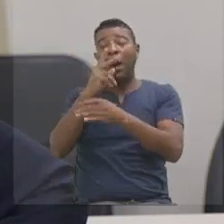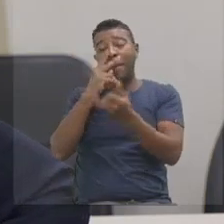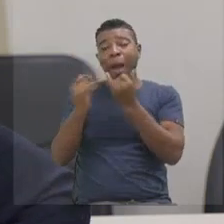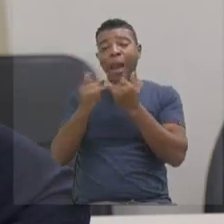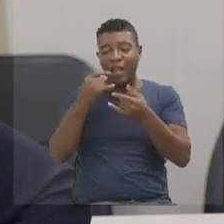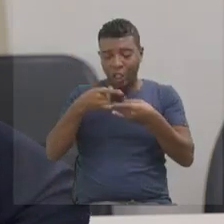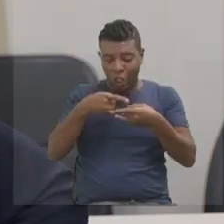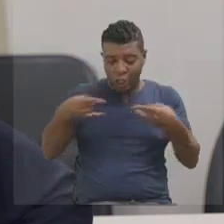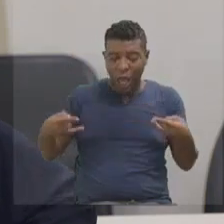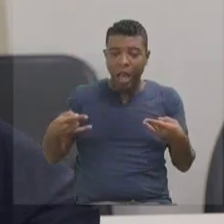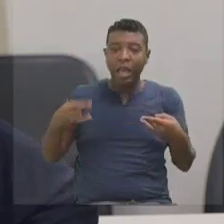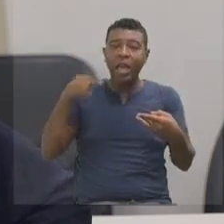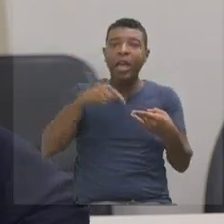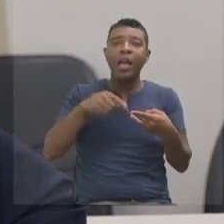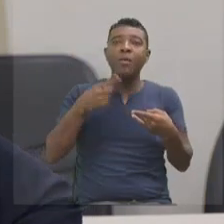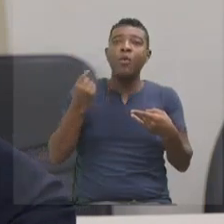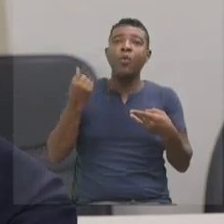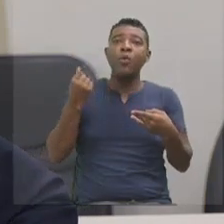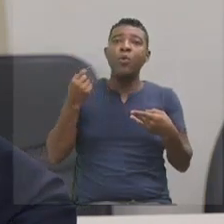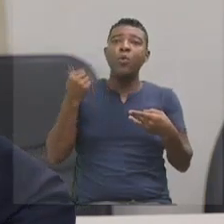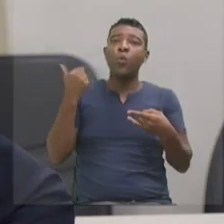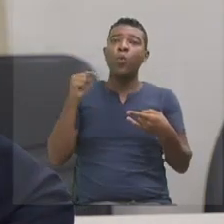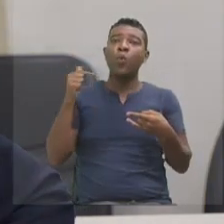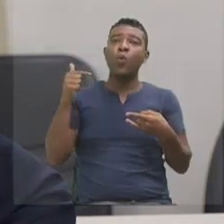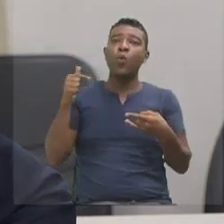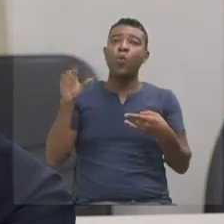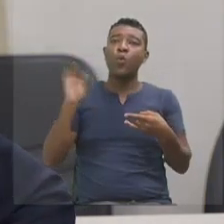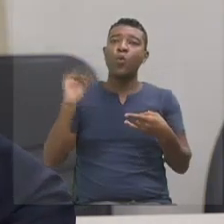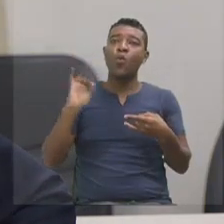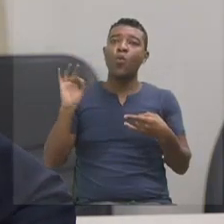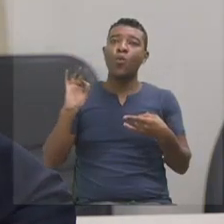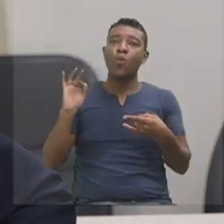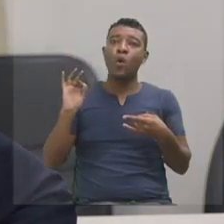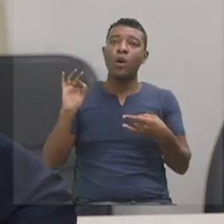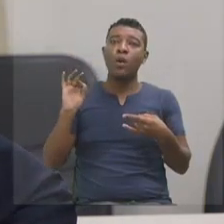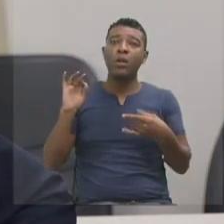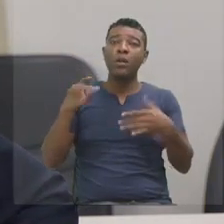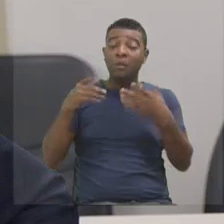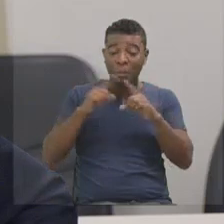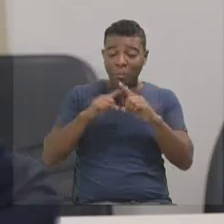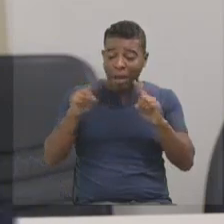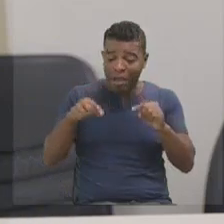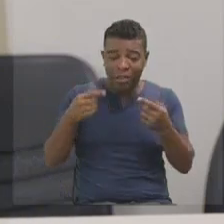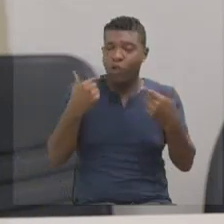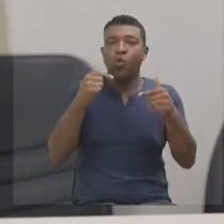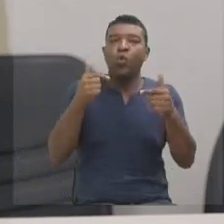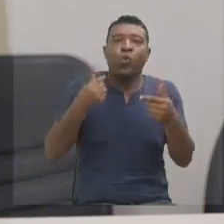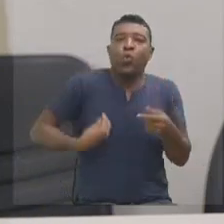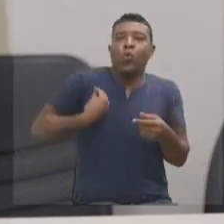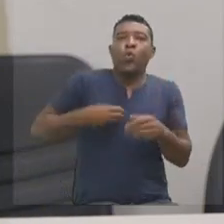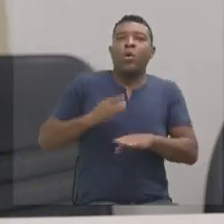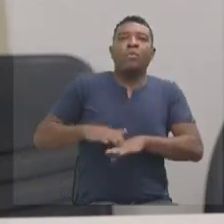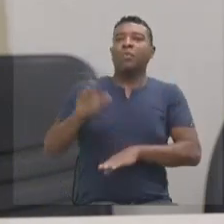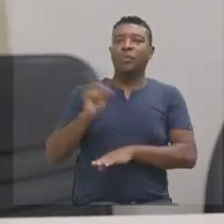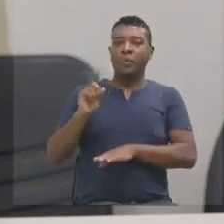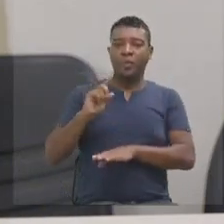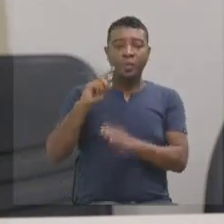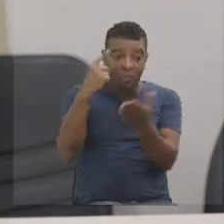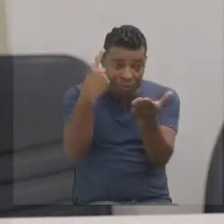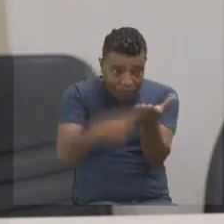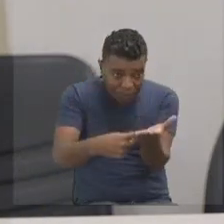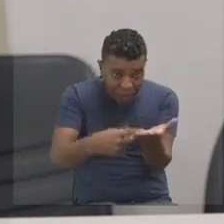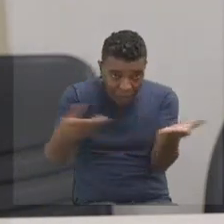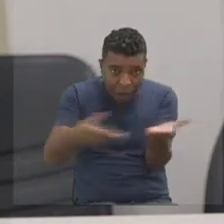não na cibe então Isso mudou não existe mais cheque sem fundo o que a gente pactua a gente cumpre